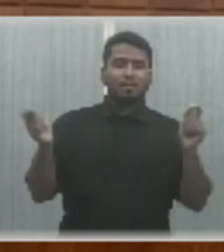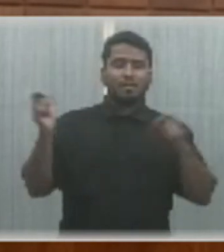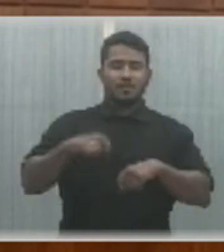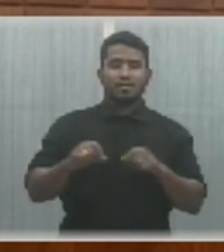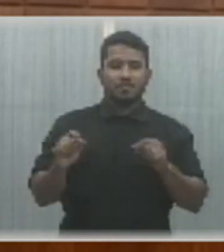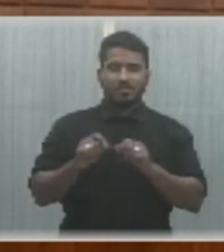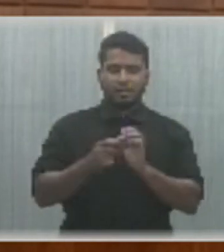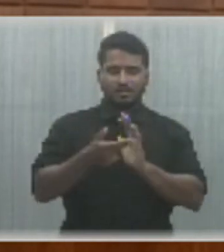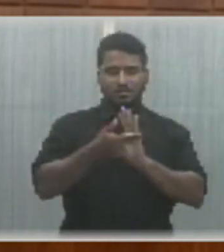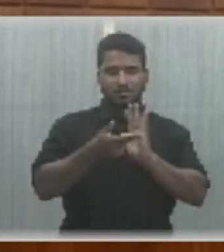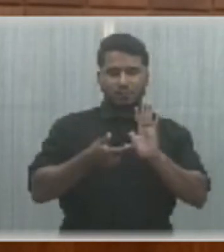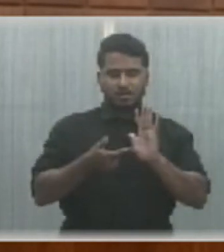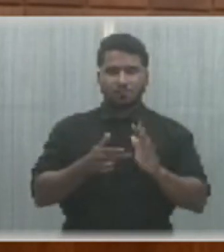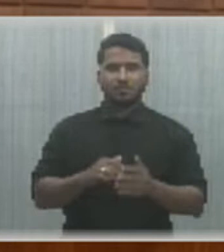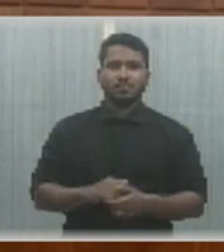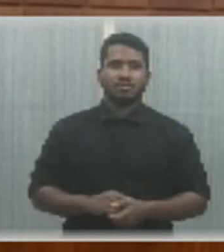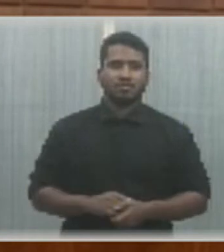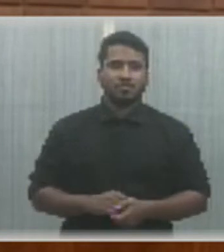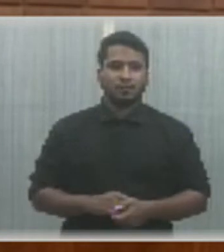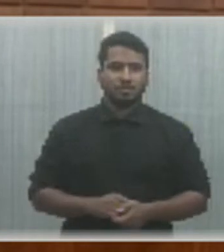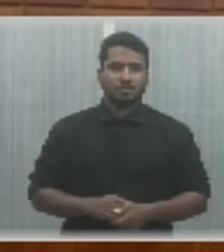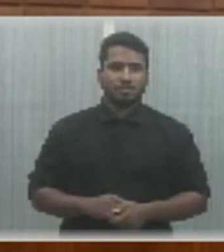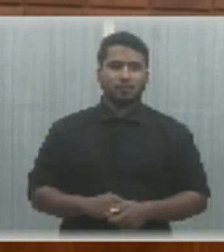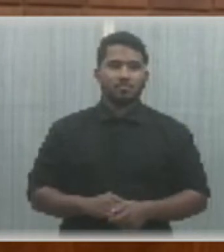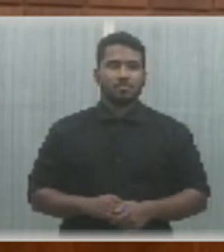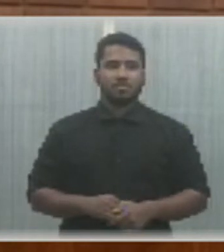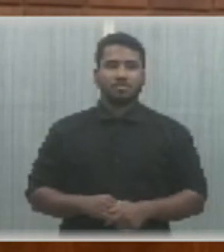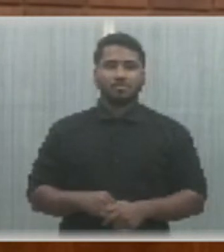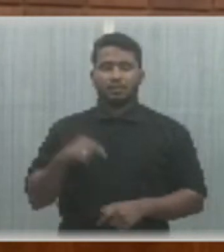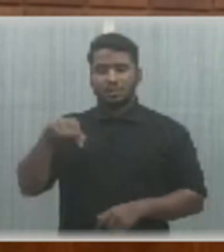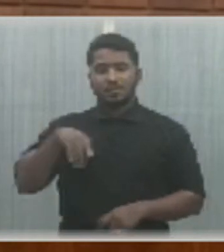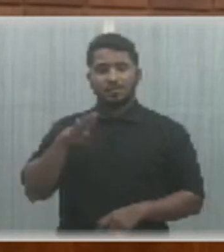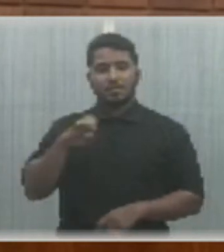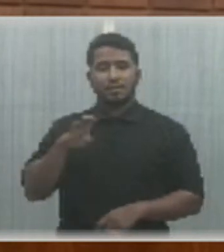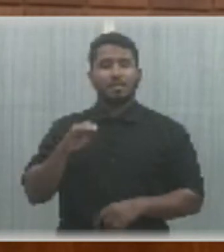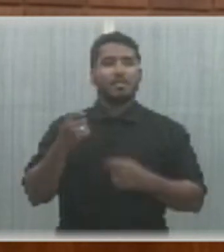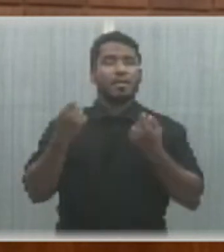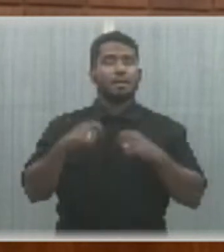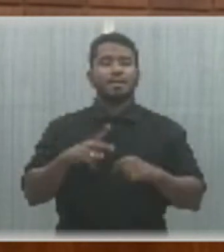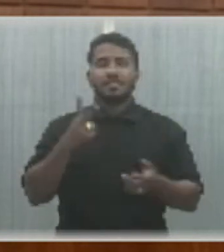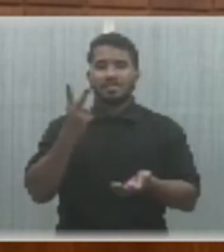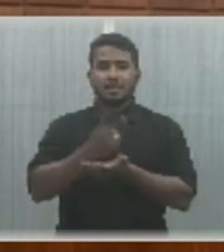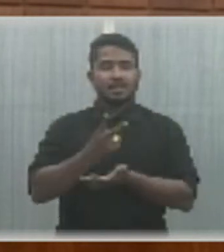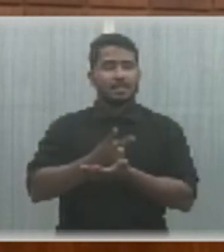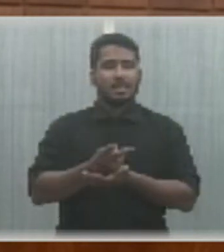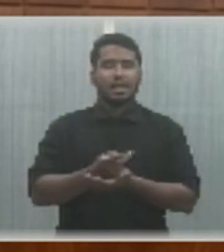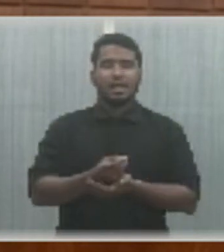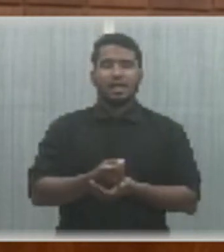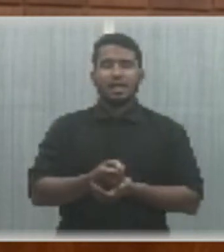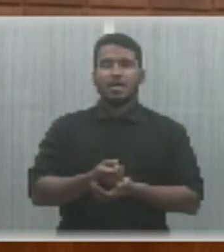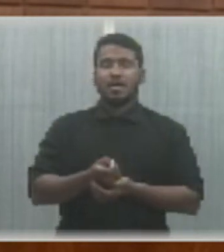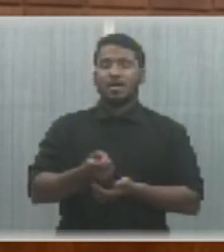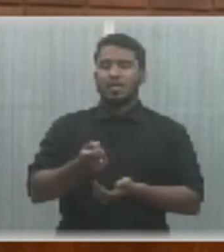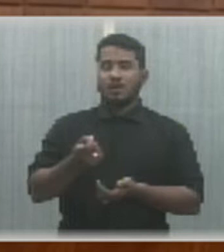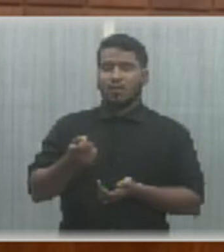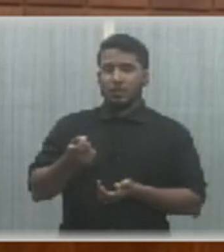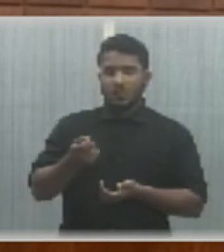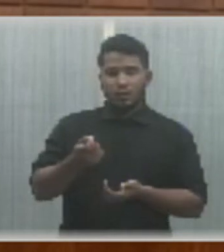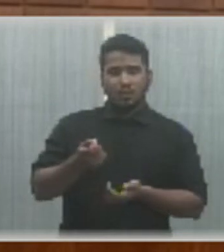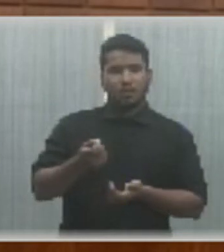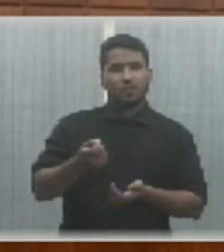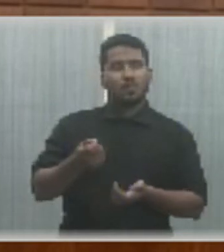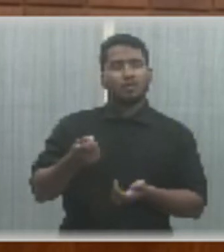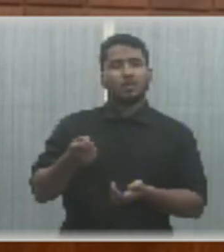cirurgia. Inclusive, esses pacientes, eles necessitam tomar diariamente 2 ampolas de